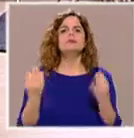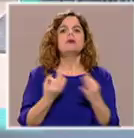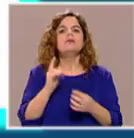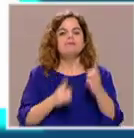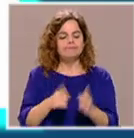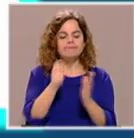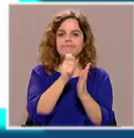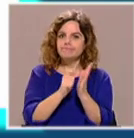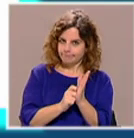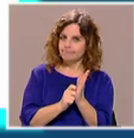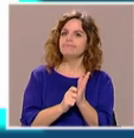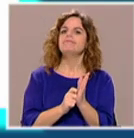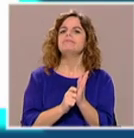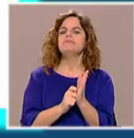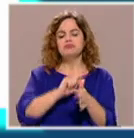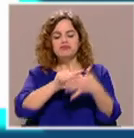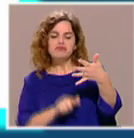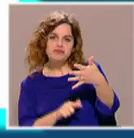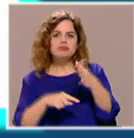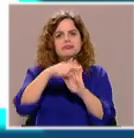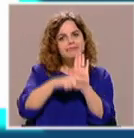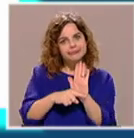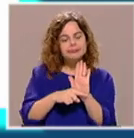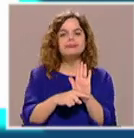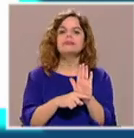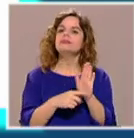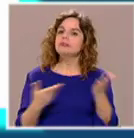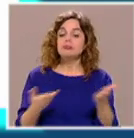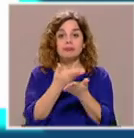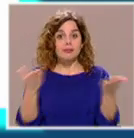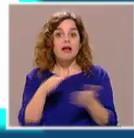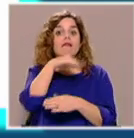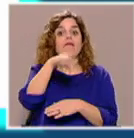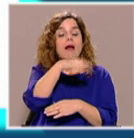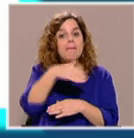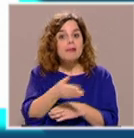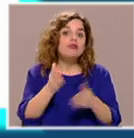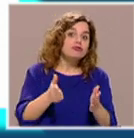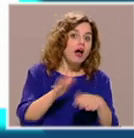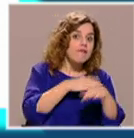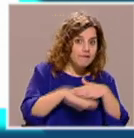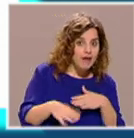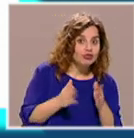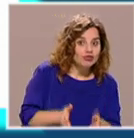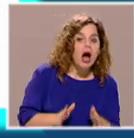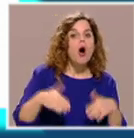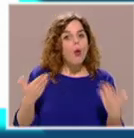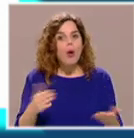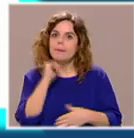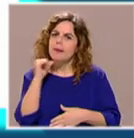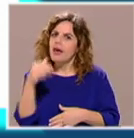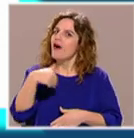uma lista com 5 ações ou medidas que vocês e a vossa família já implementam ou que podem implementar em casa e que contribuem